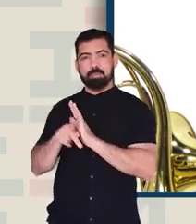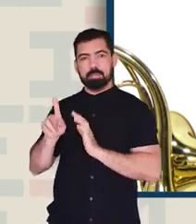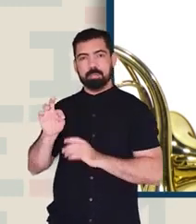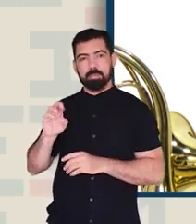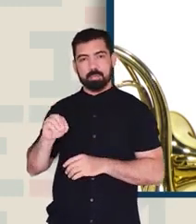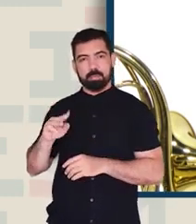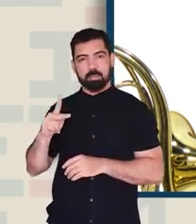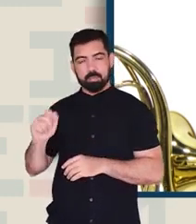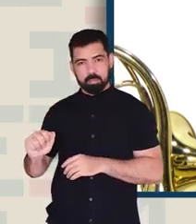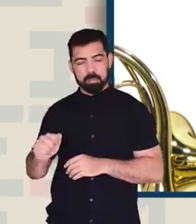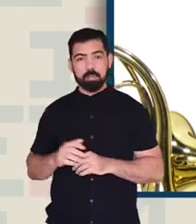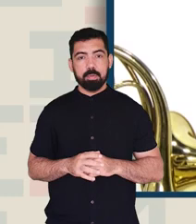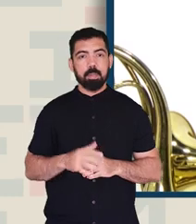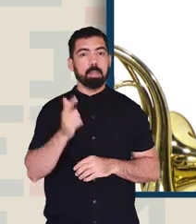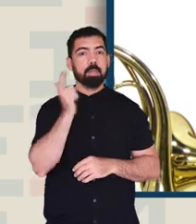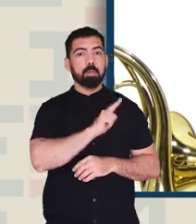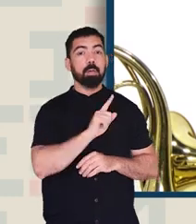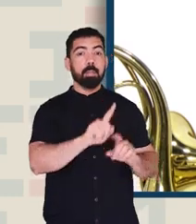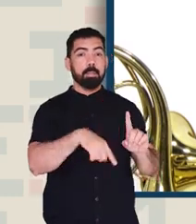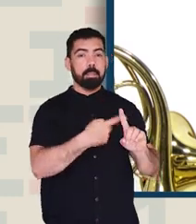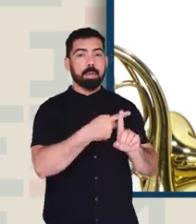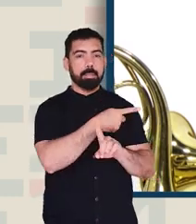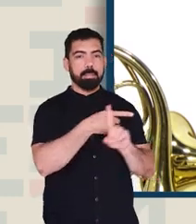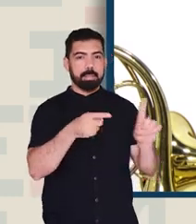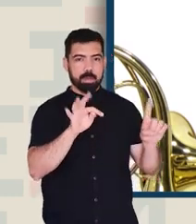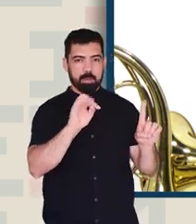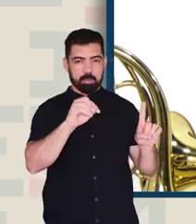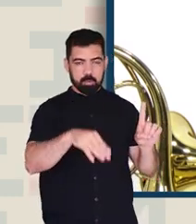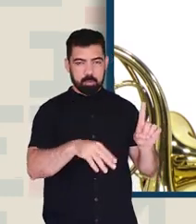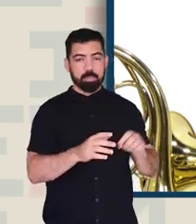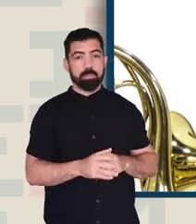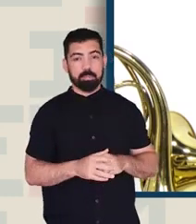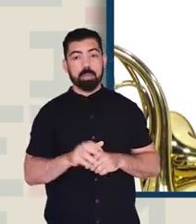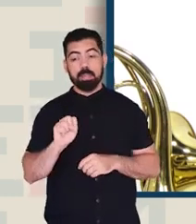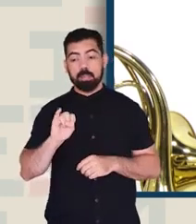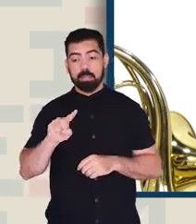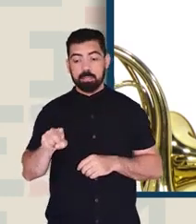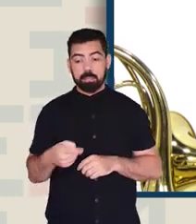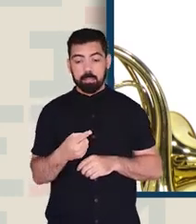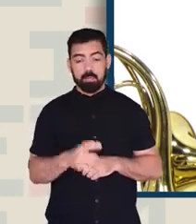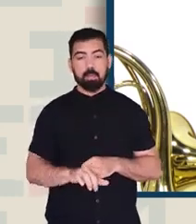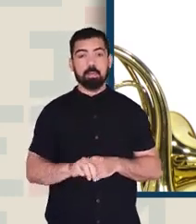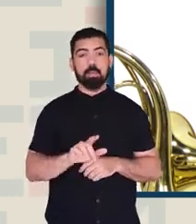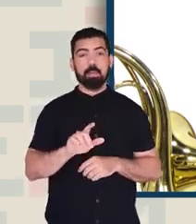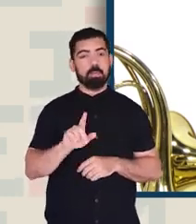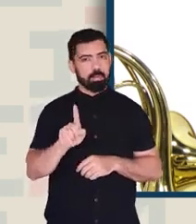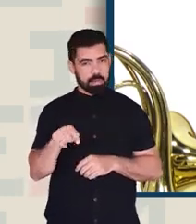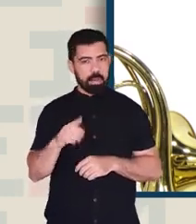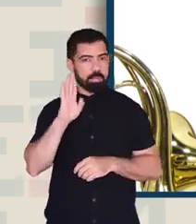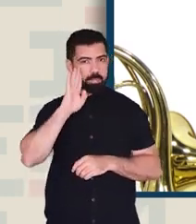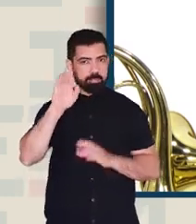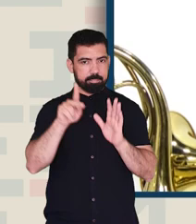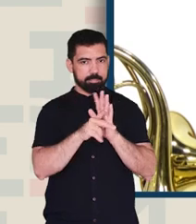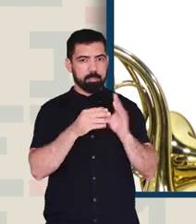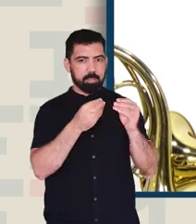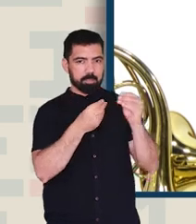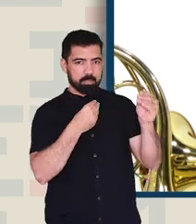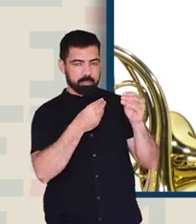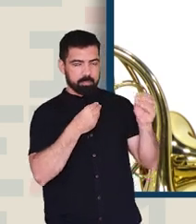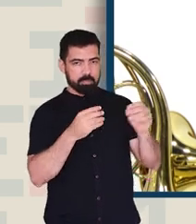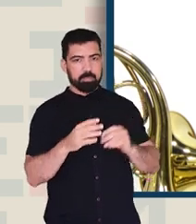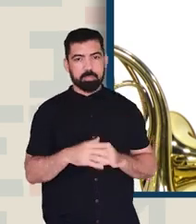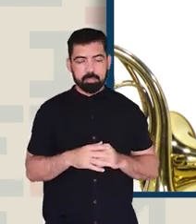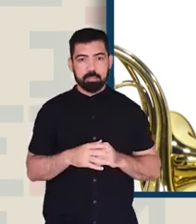rotor da trompa tenor. E aí eu ganho mais meio tom. Então, se eu comecei na nota si bemol, que é a nota fundamental deste